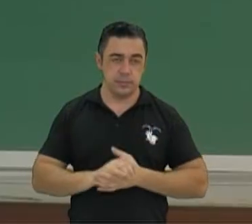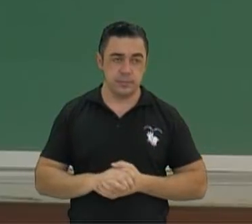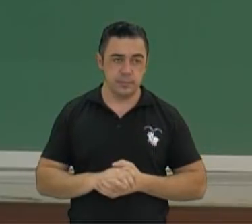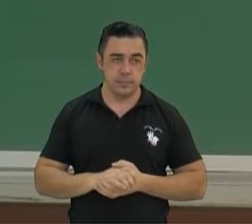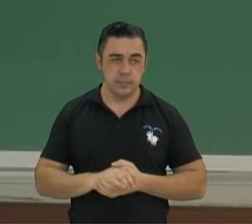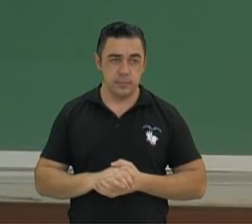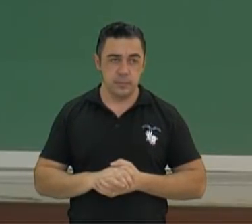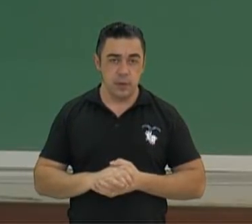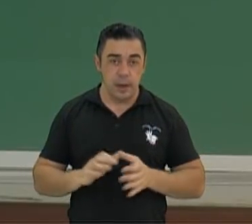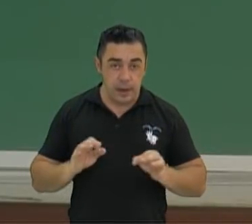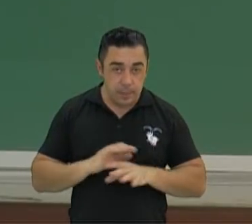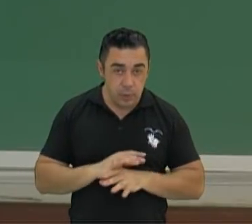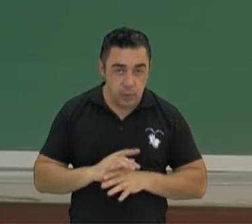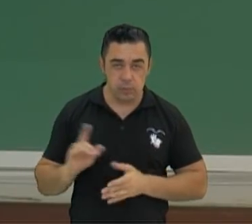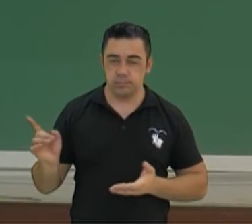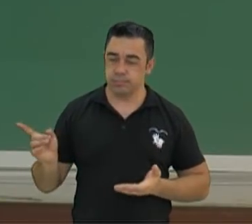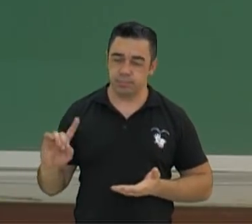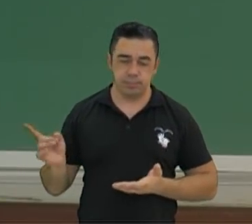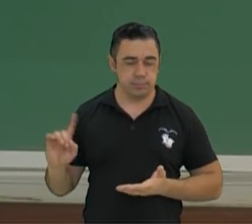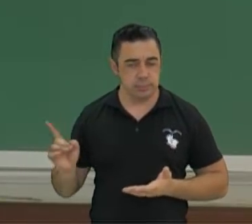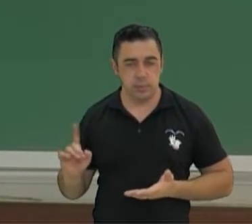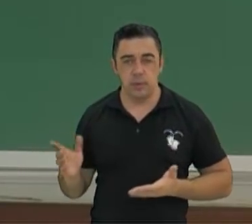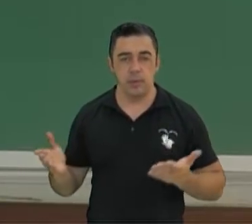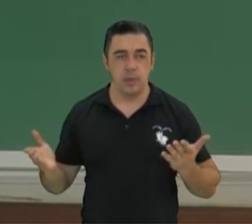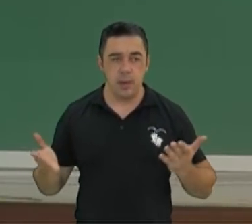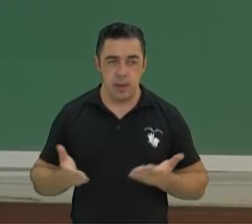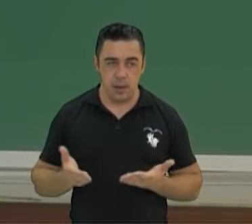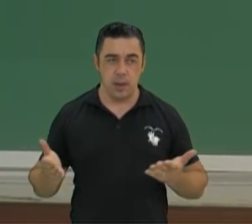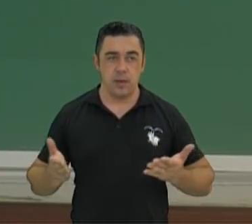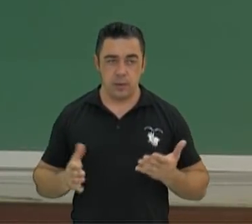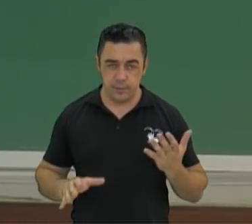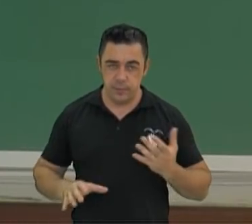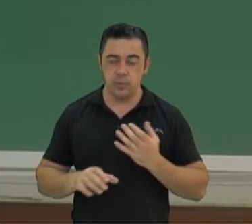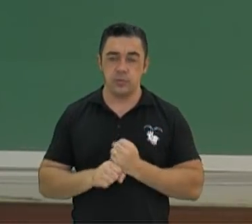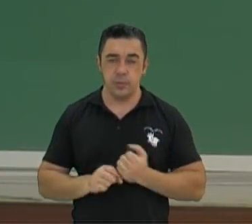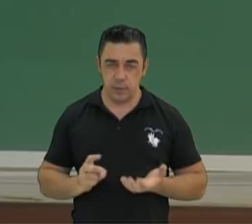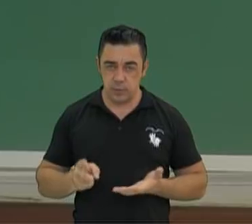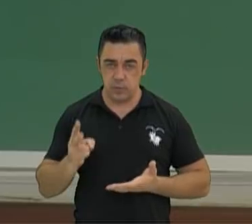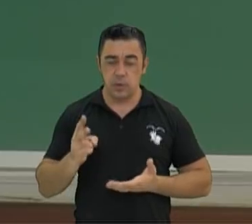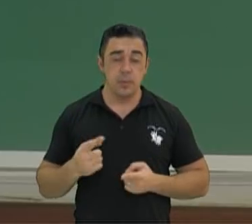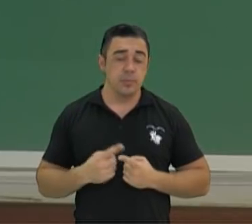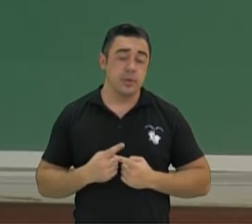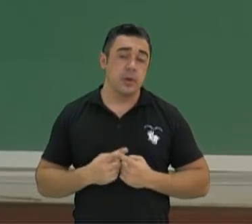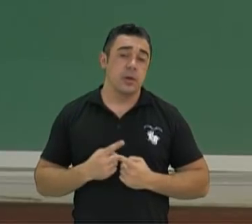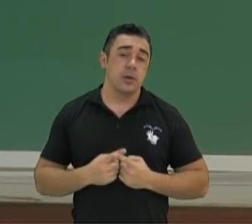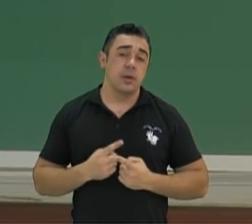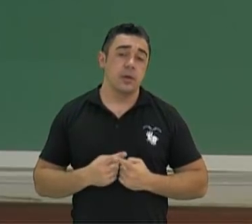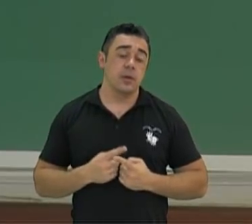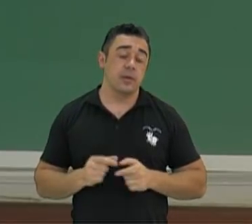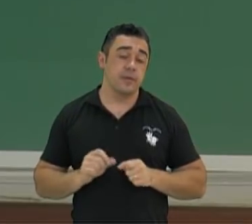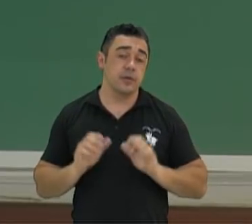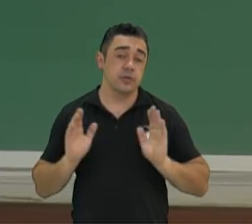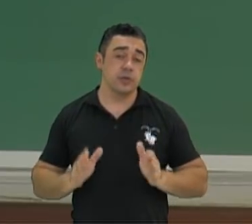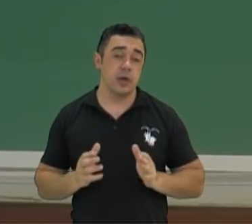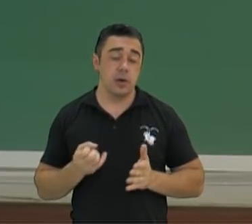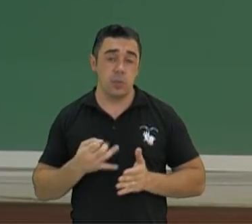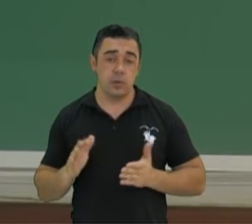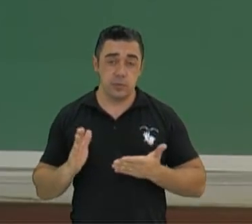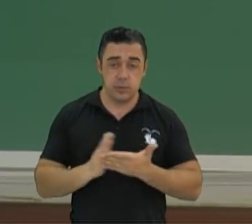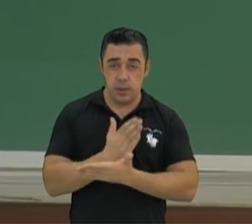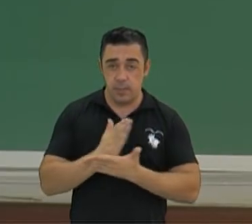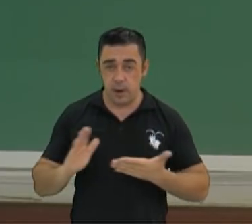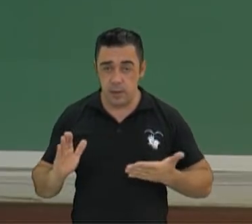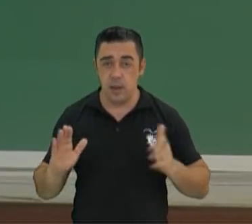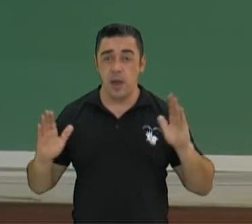12,375. Acabou? Não, não acabou. Por quê? Calculei o volume